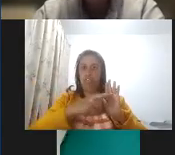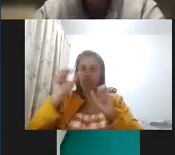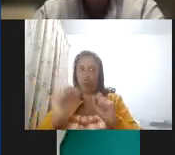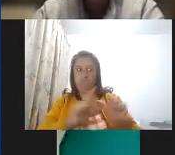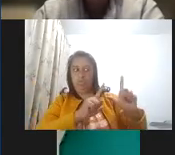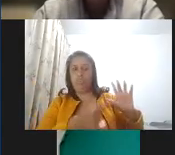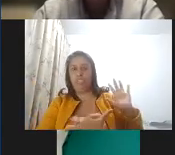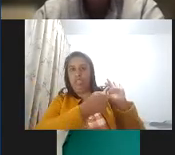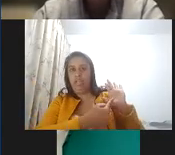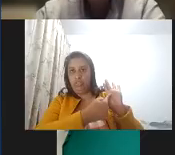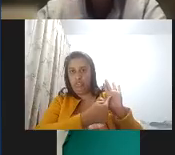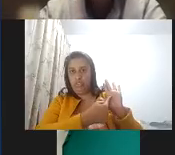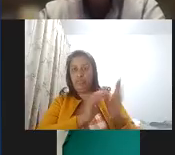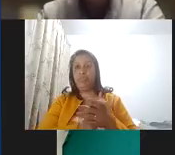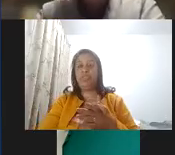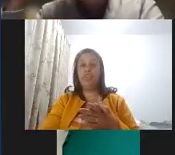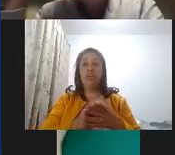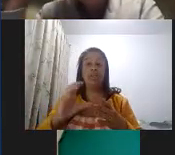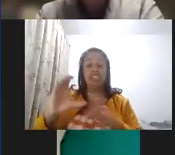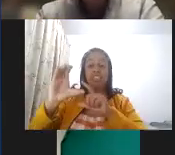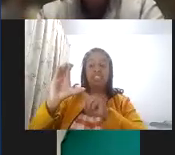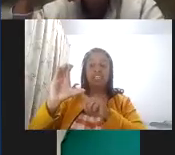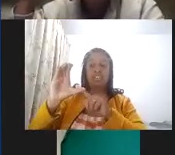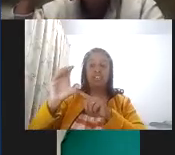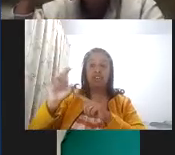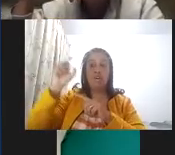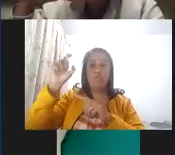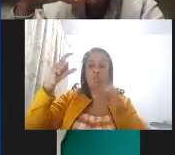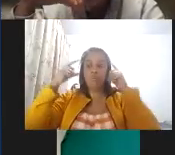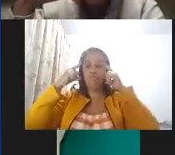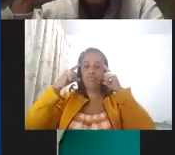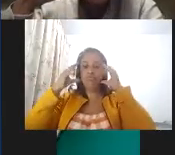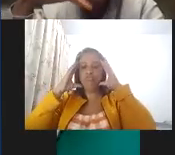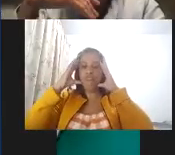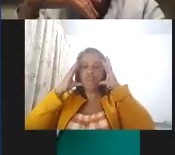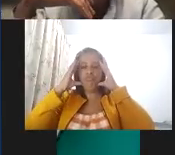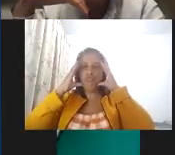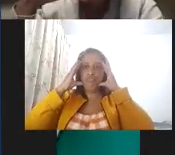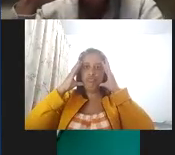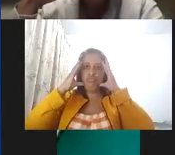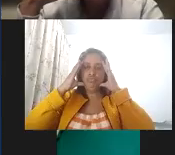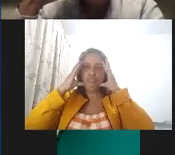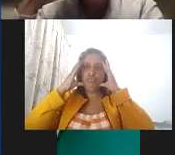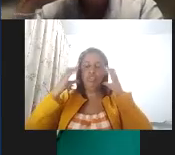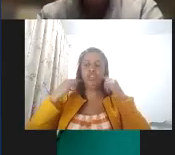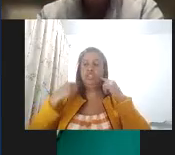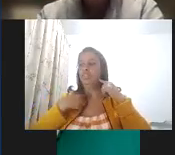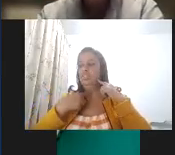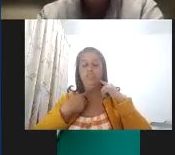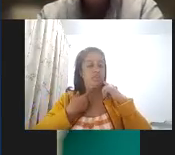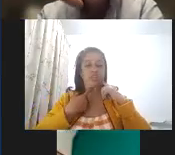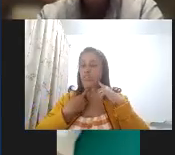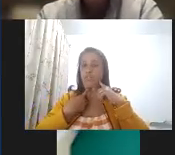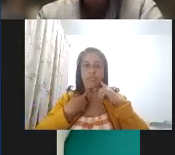mais o nosso crânio, o nosso occipital, e a cervical, ela mexe realmente esse movimento do pescoço, mas